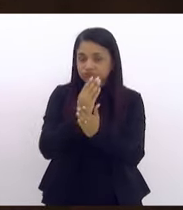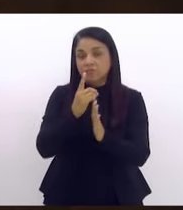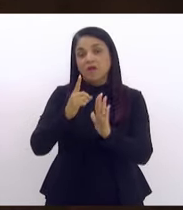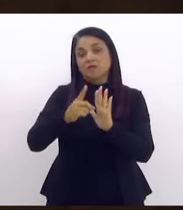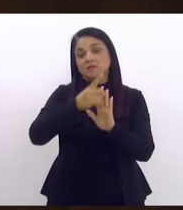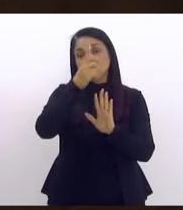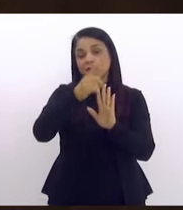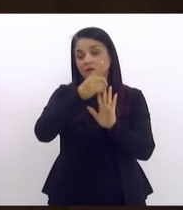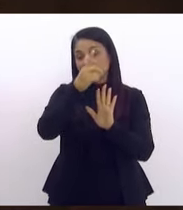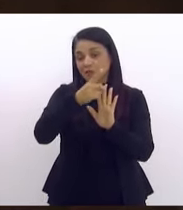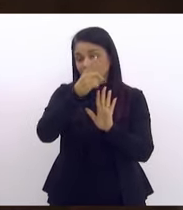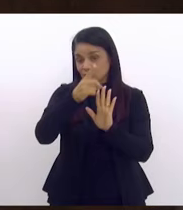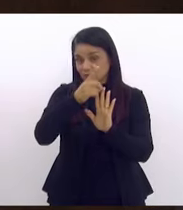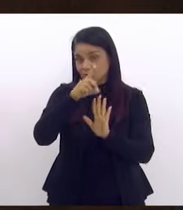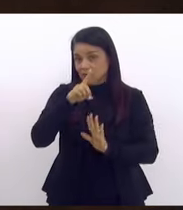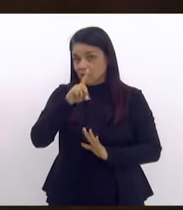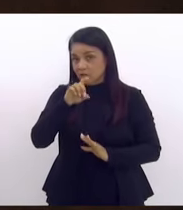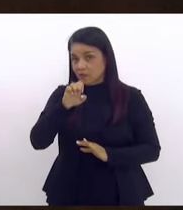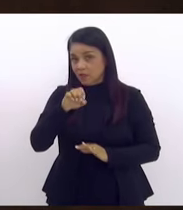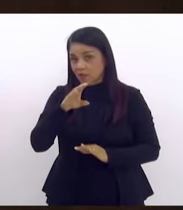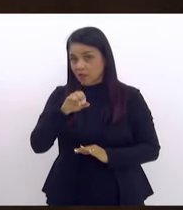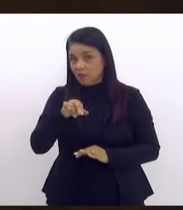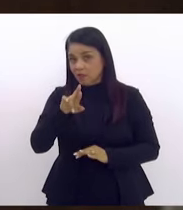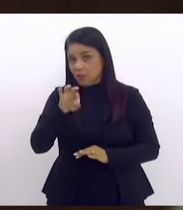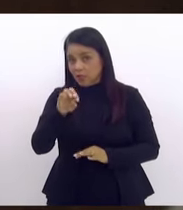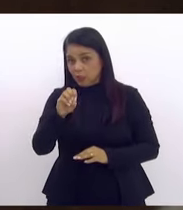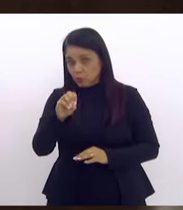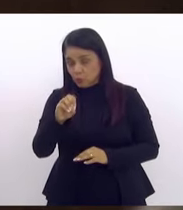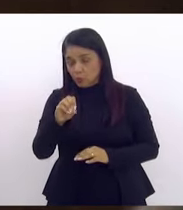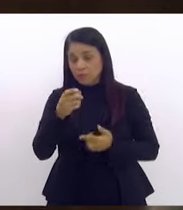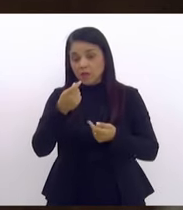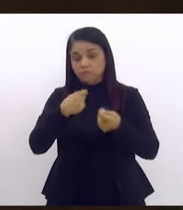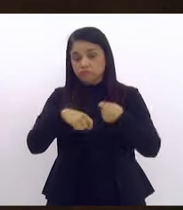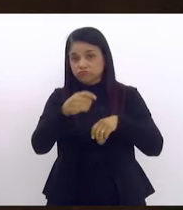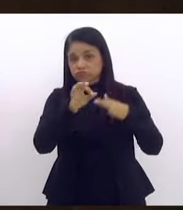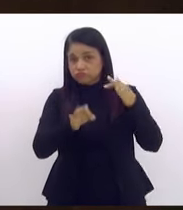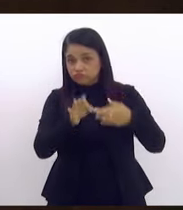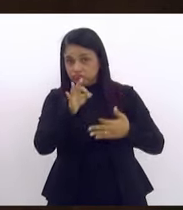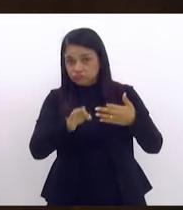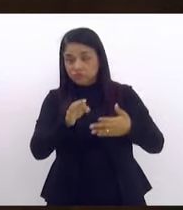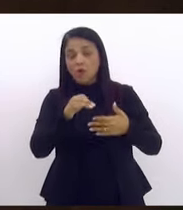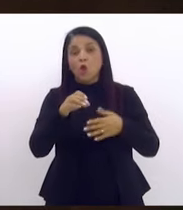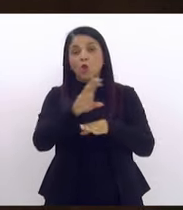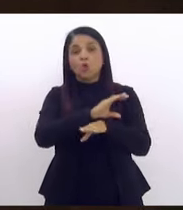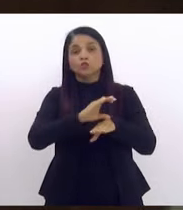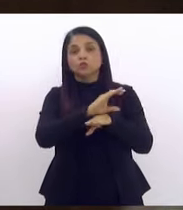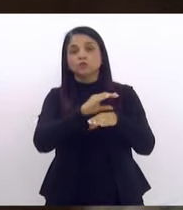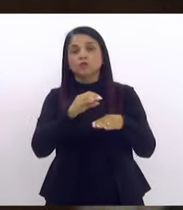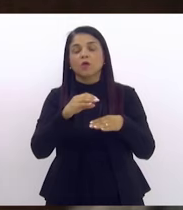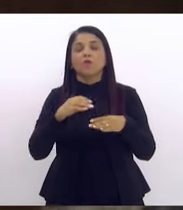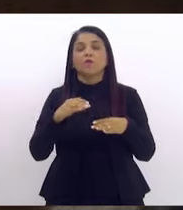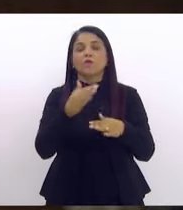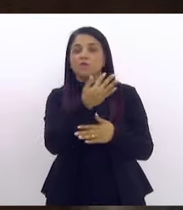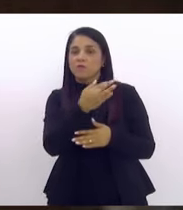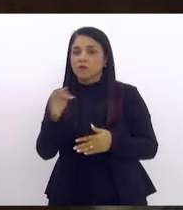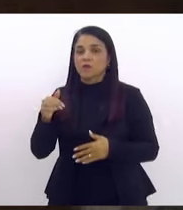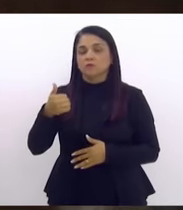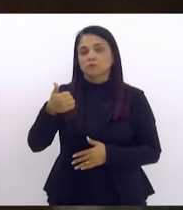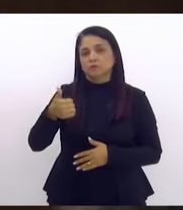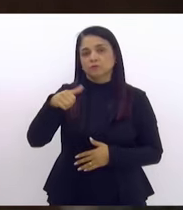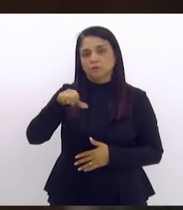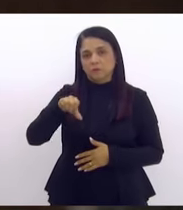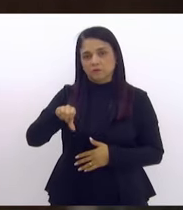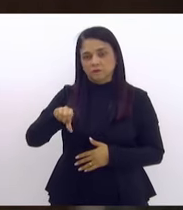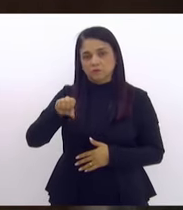foi absorvido pelo nosso ordenamento jurídico em razão das Constituições Federal de 88 e Estadual de 89, e, a